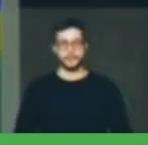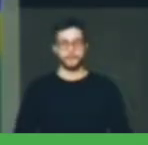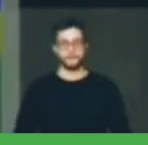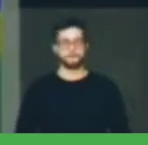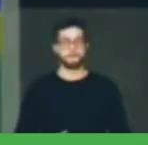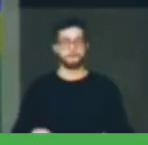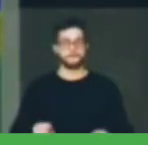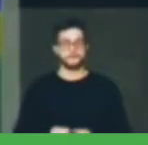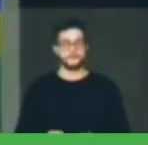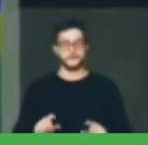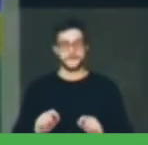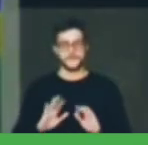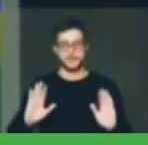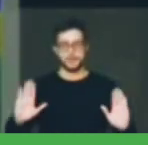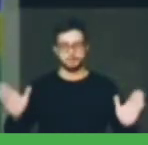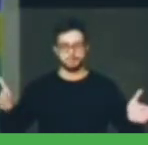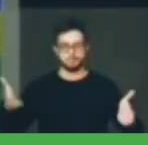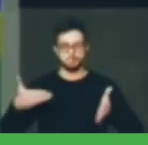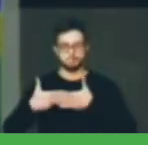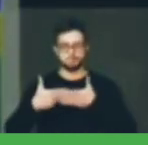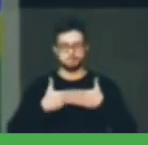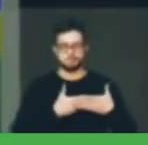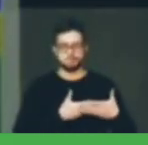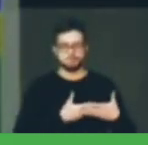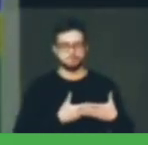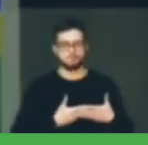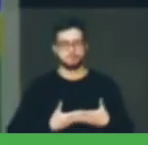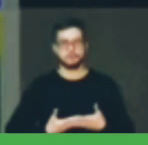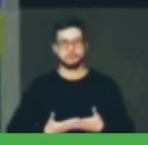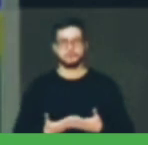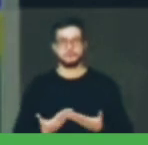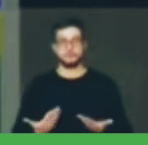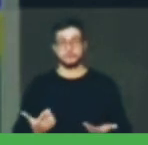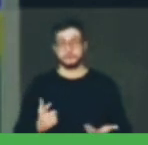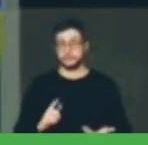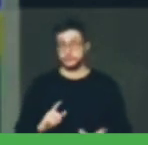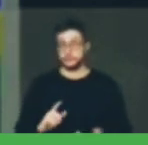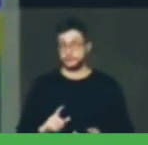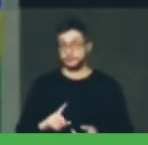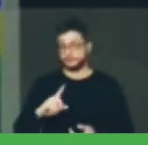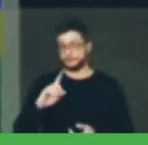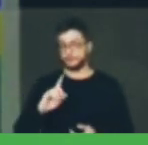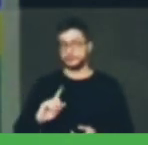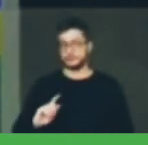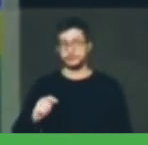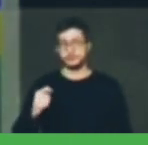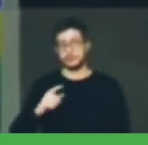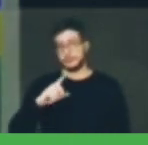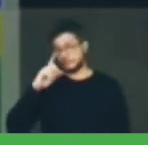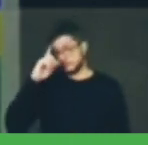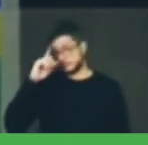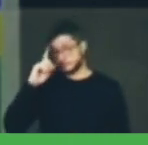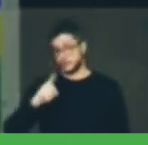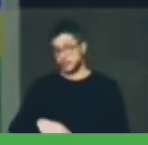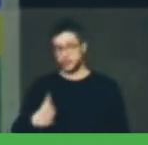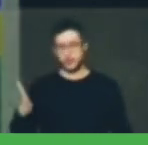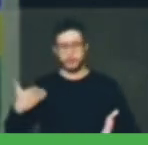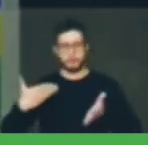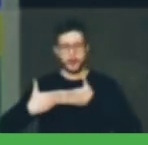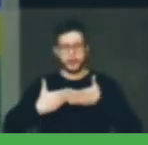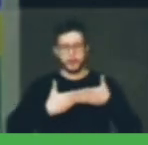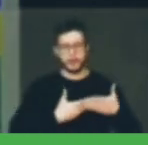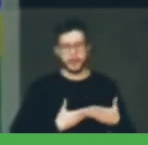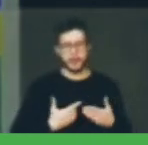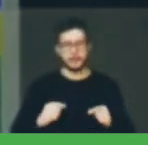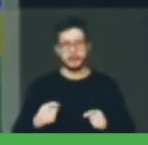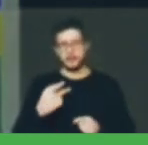Lockdown. Aliás, quem mandou fazer o lockdown, que eles iam aqui e enchiam a boca